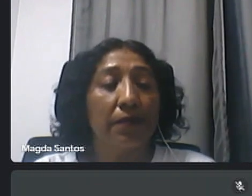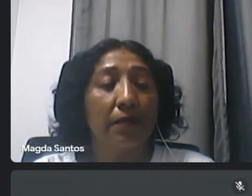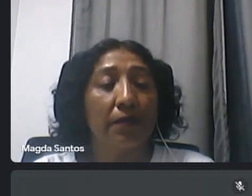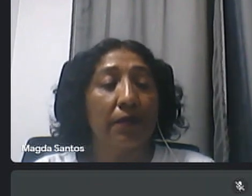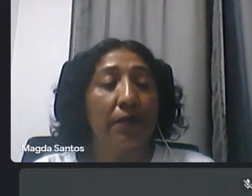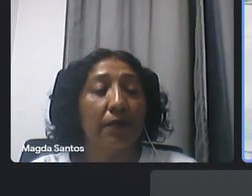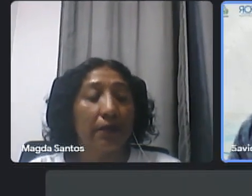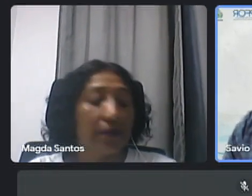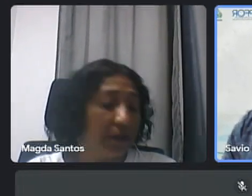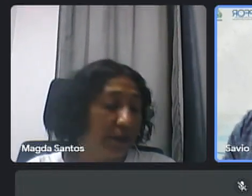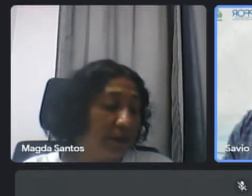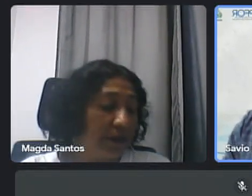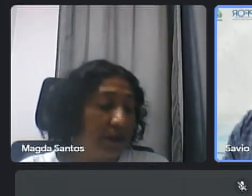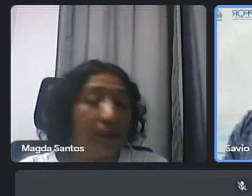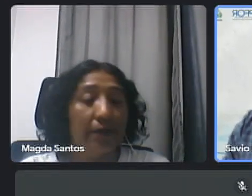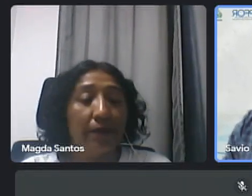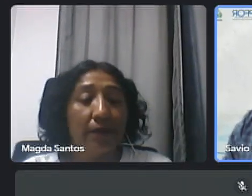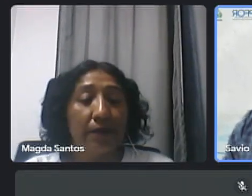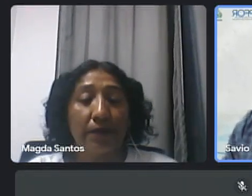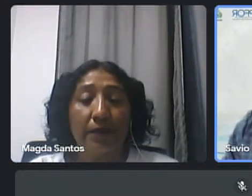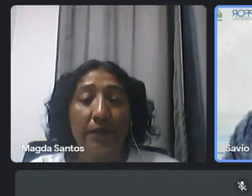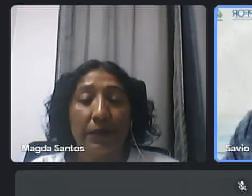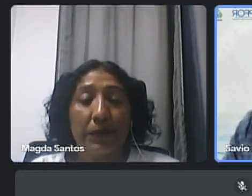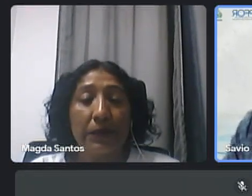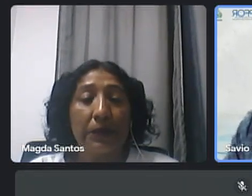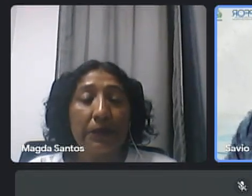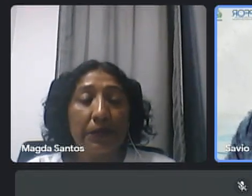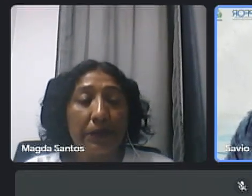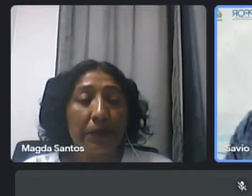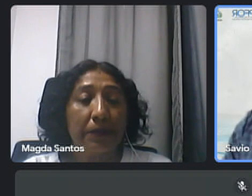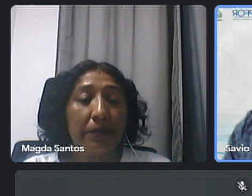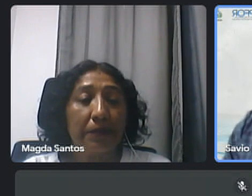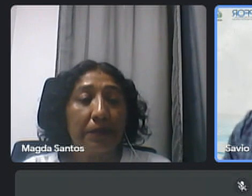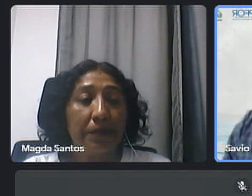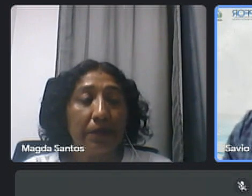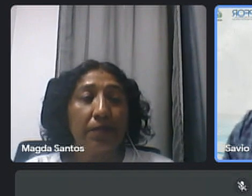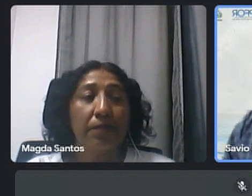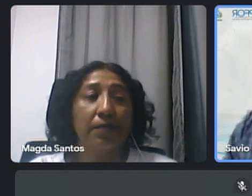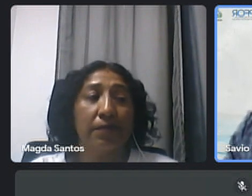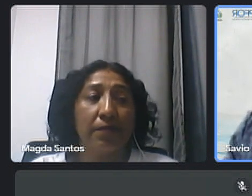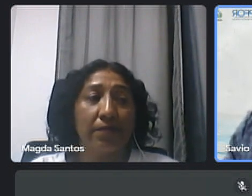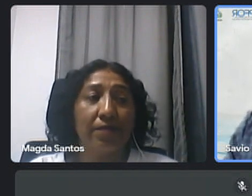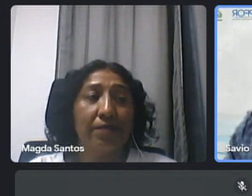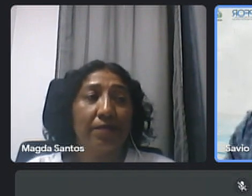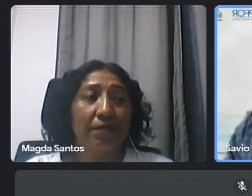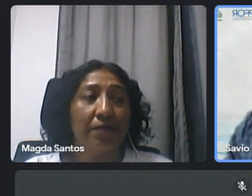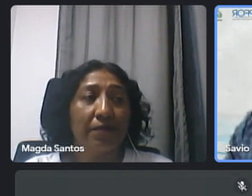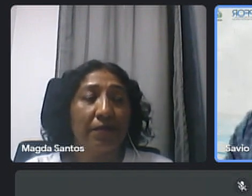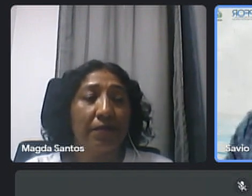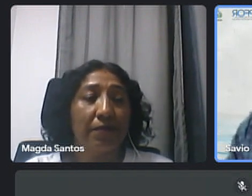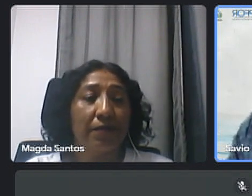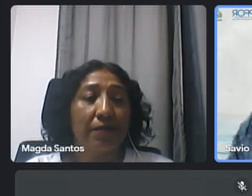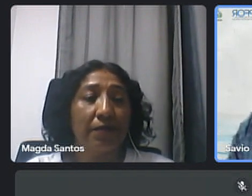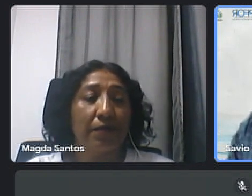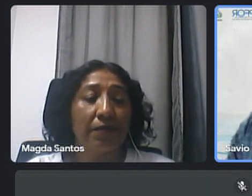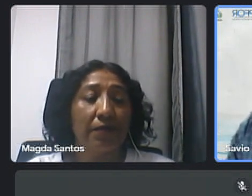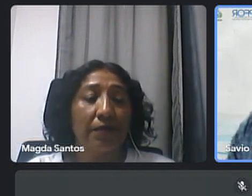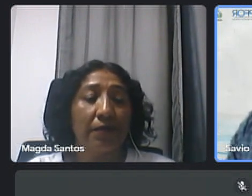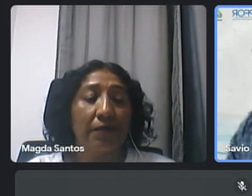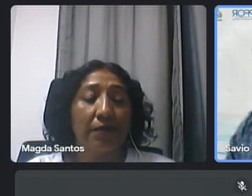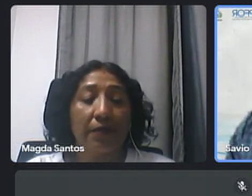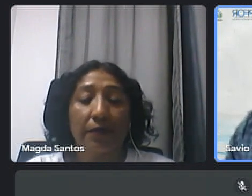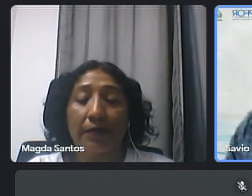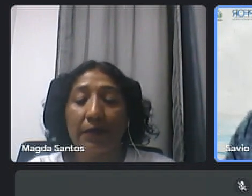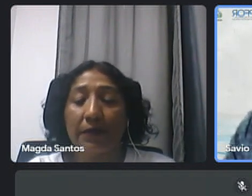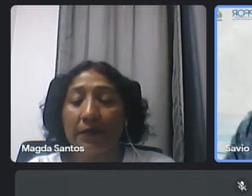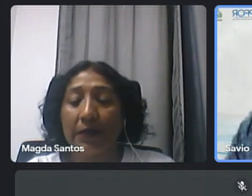de dramaturgia, atores que vão utilizar esses aspectos, né, da linguagem corporal, das expressões faciais. Aí eu